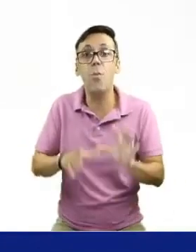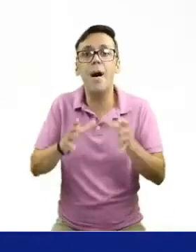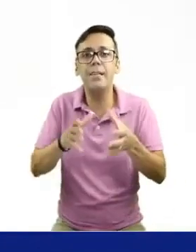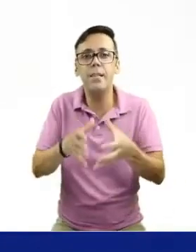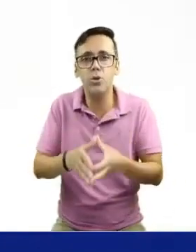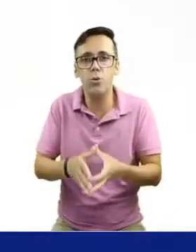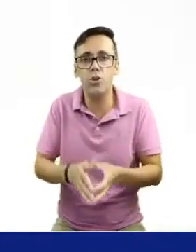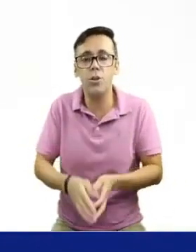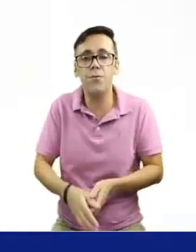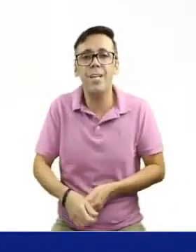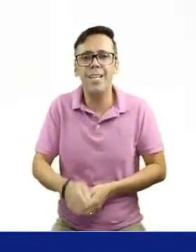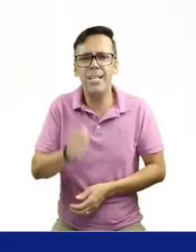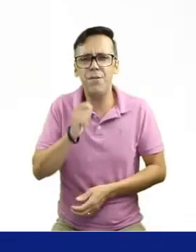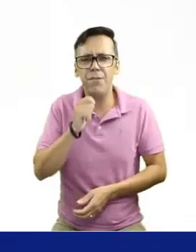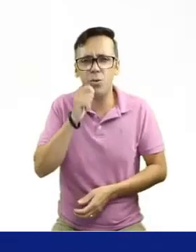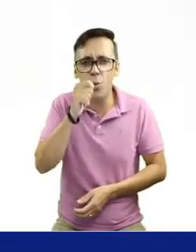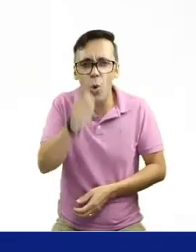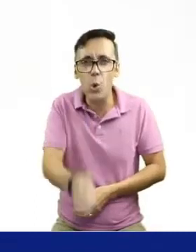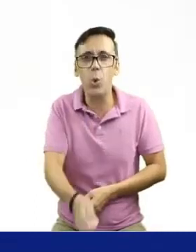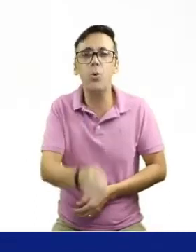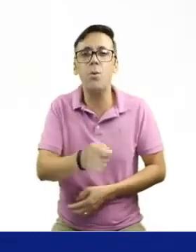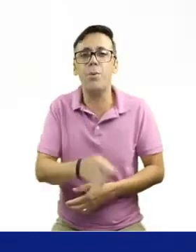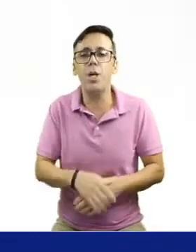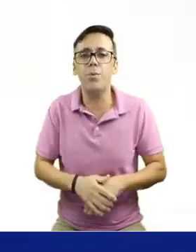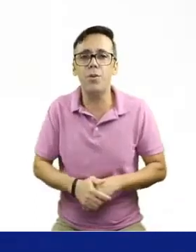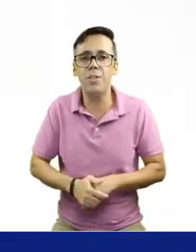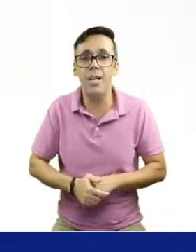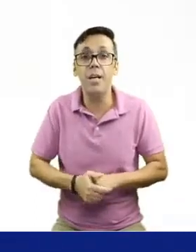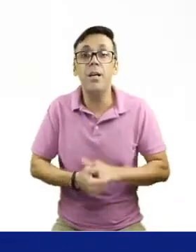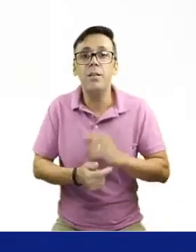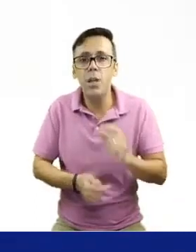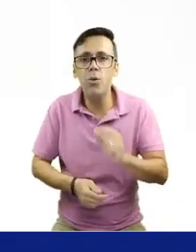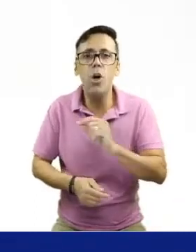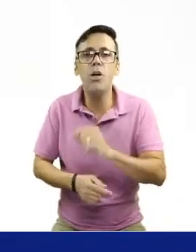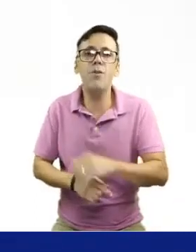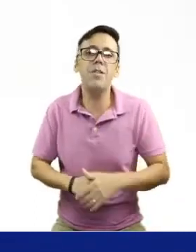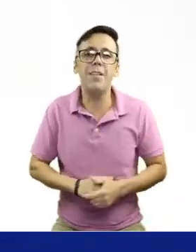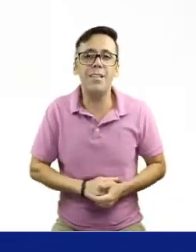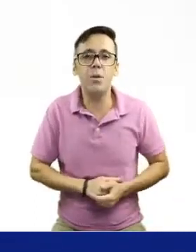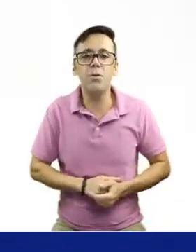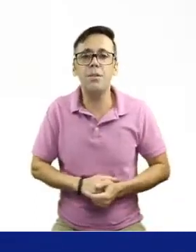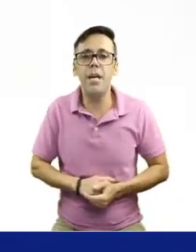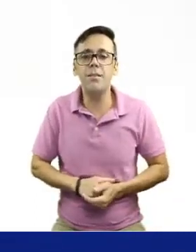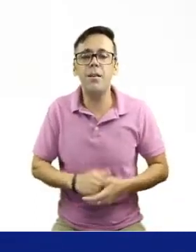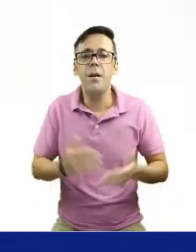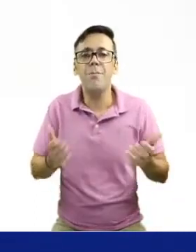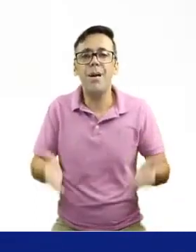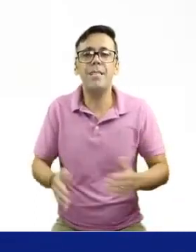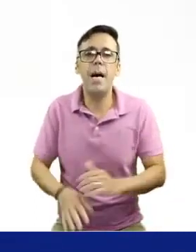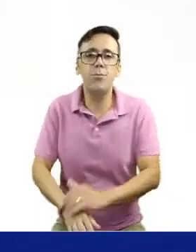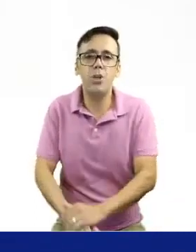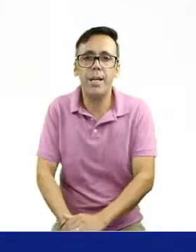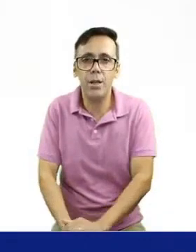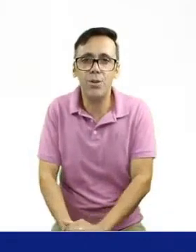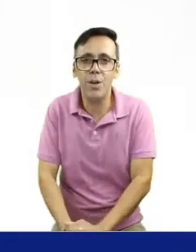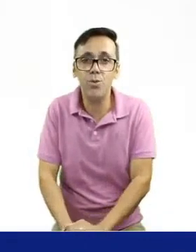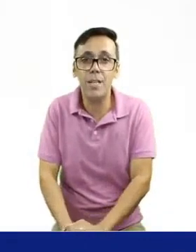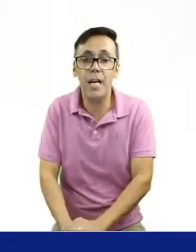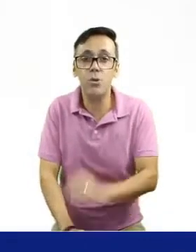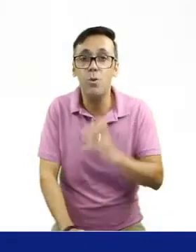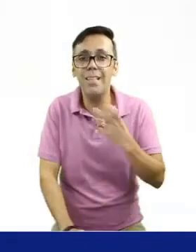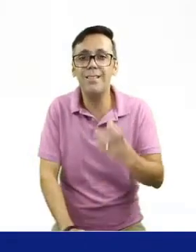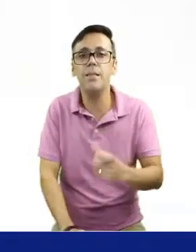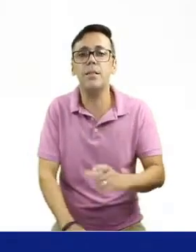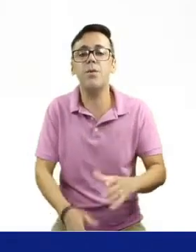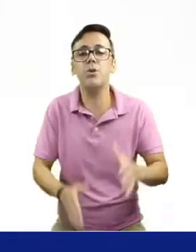mais prático mais resolutivo e qd E inclui um emprego para você tão logo você tem essa consciência mais rápido chegar